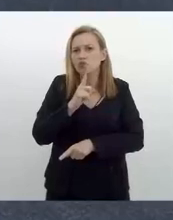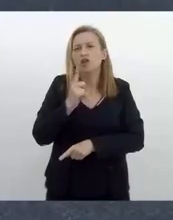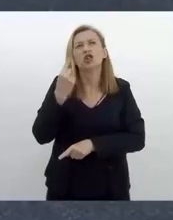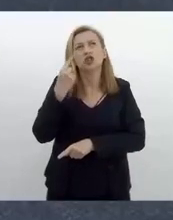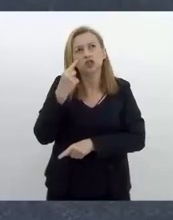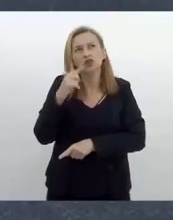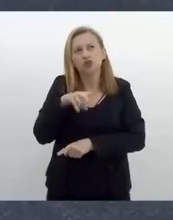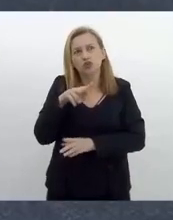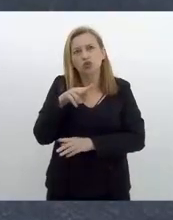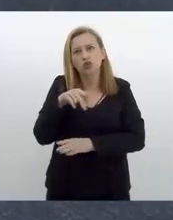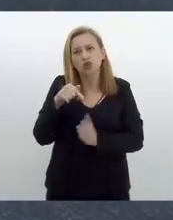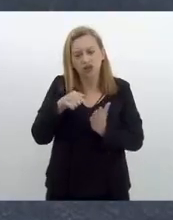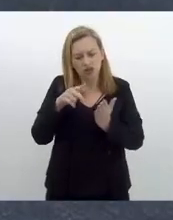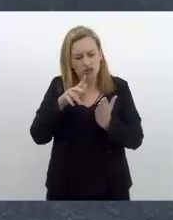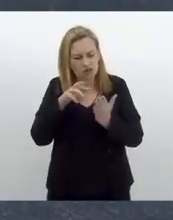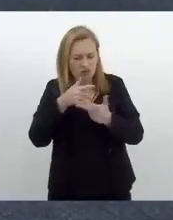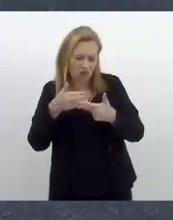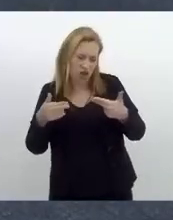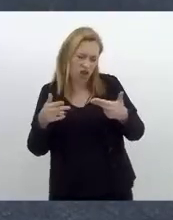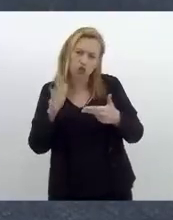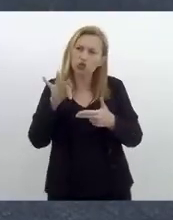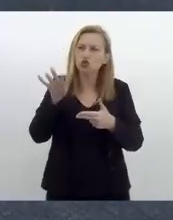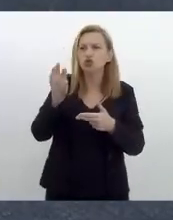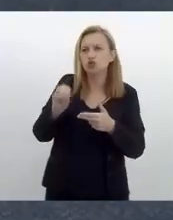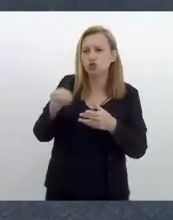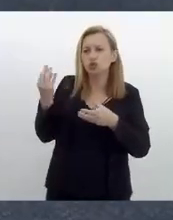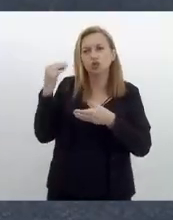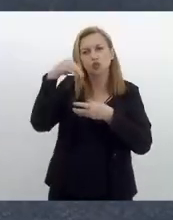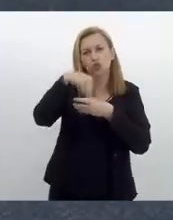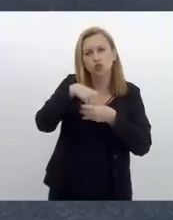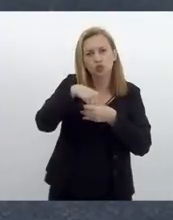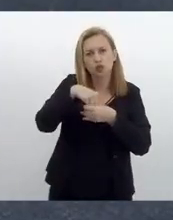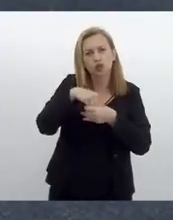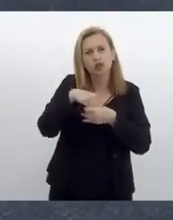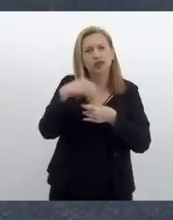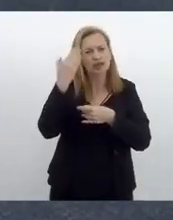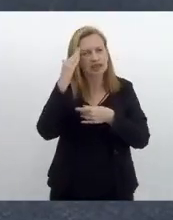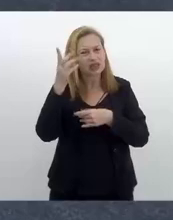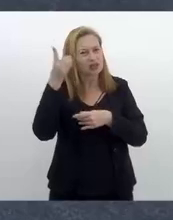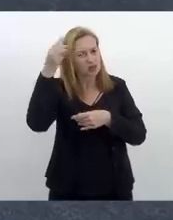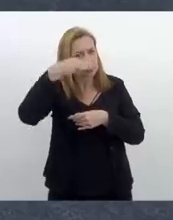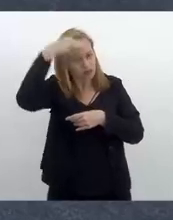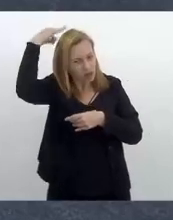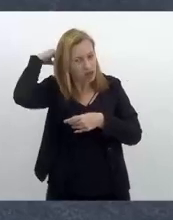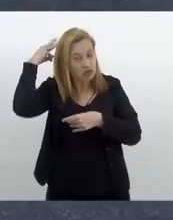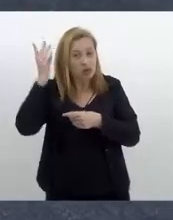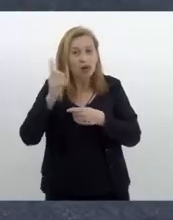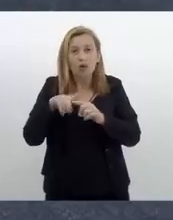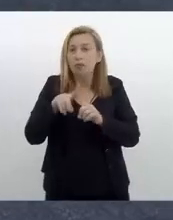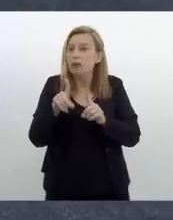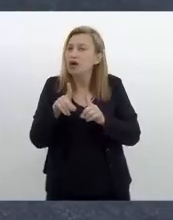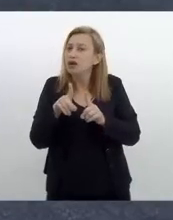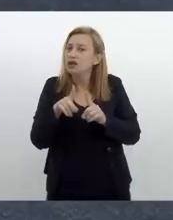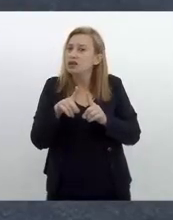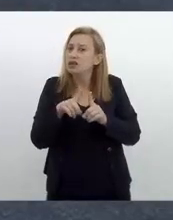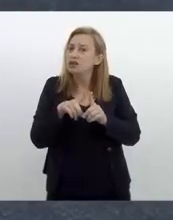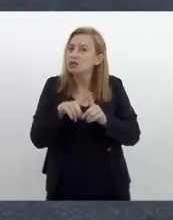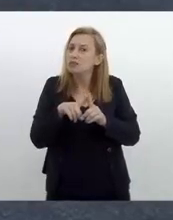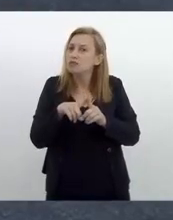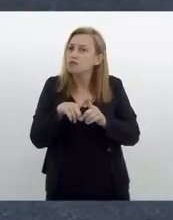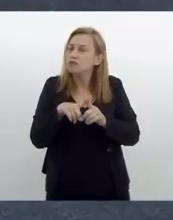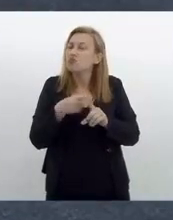viu aqui vários fundos serem incorporados, entendeu, Márcio? E a gente